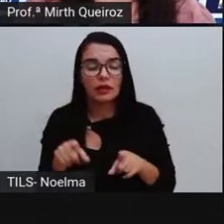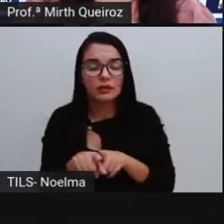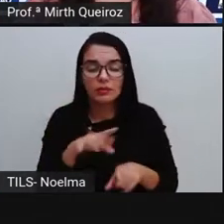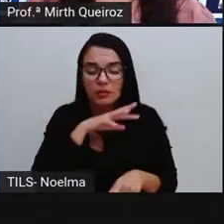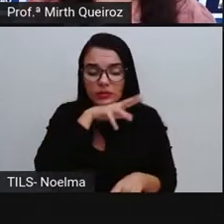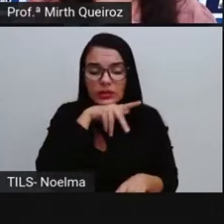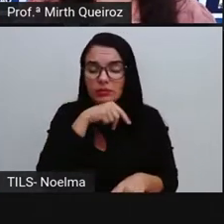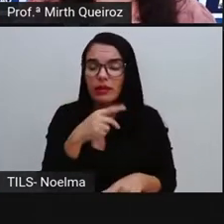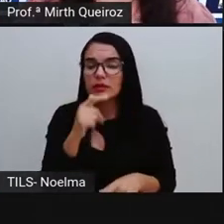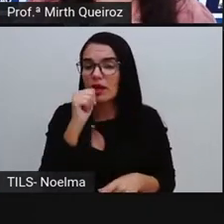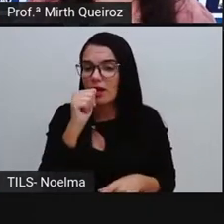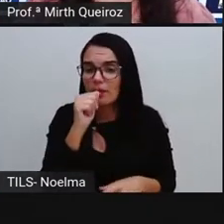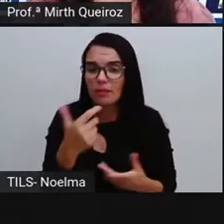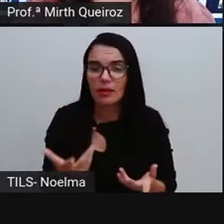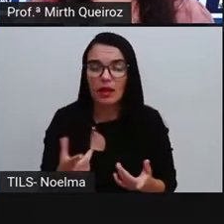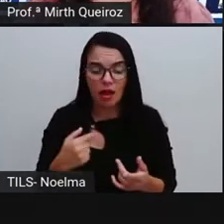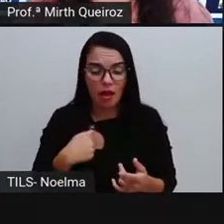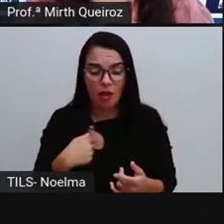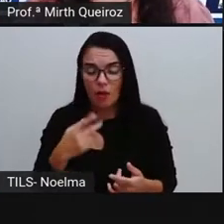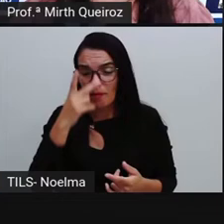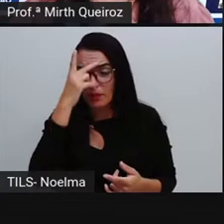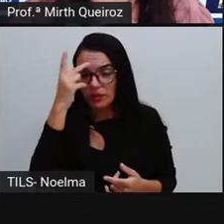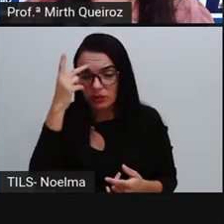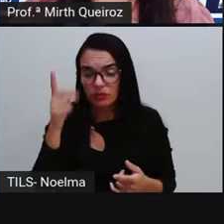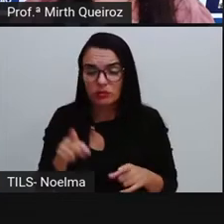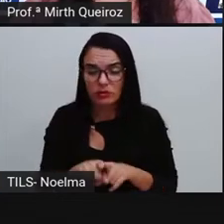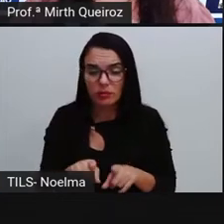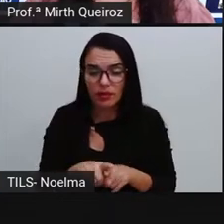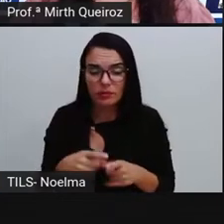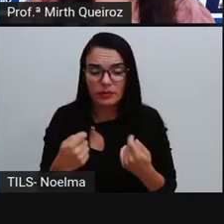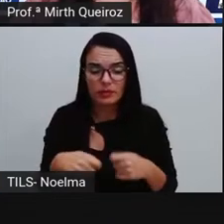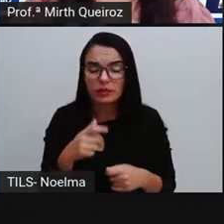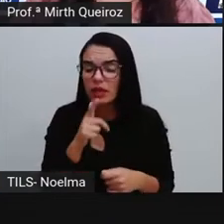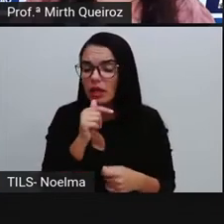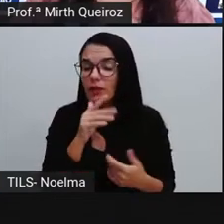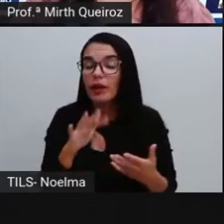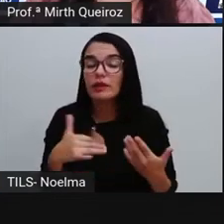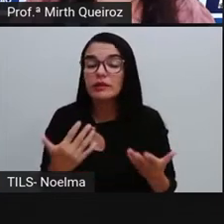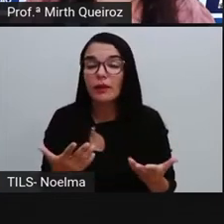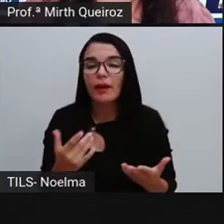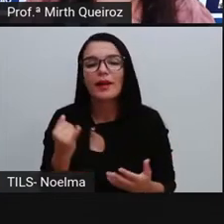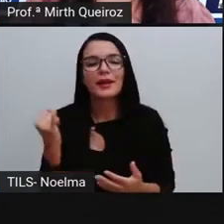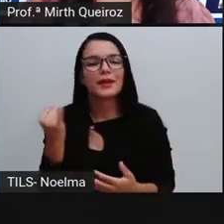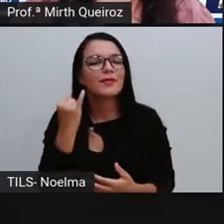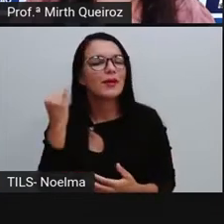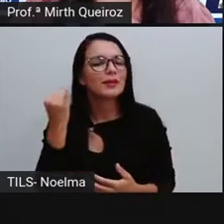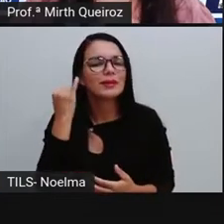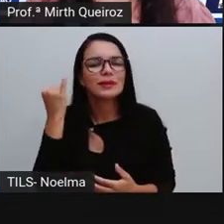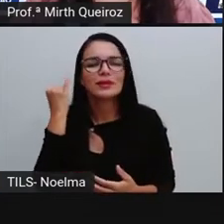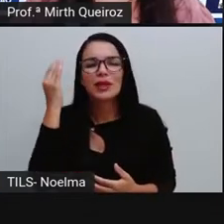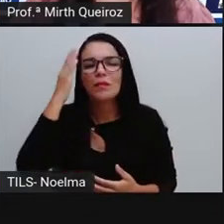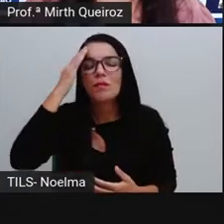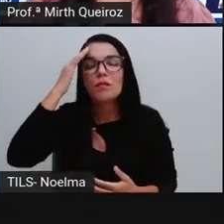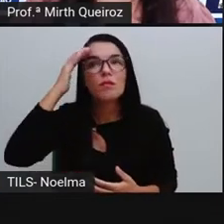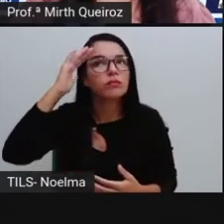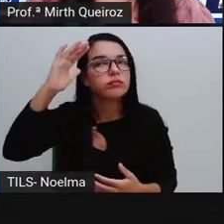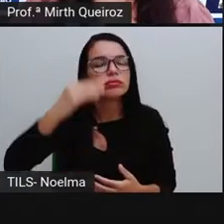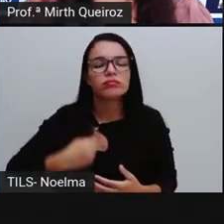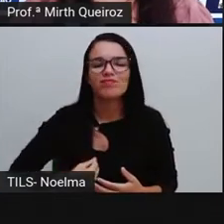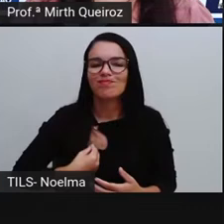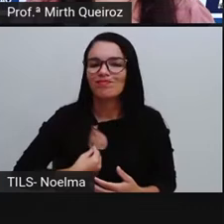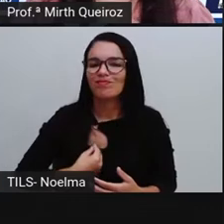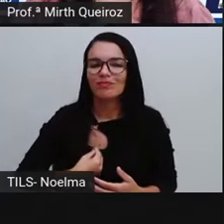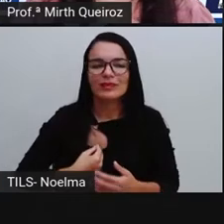né? A gente precisa muito da água. E ela é extremamente, então, importante para a nossa vida.